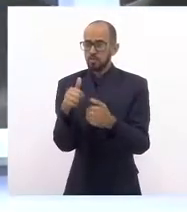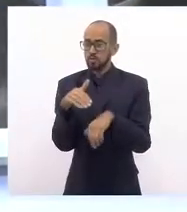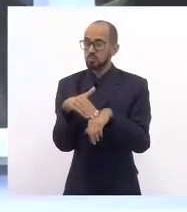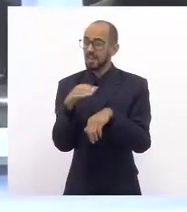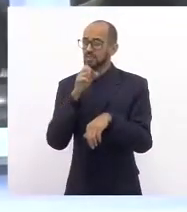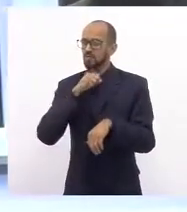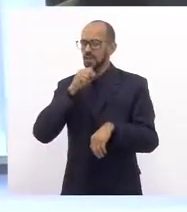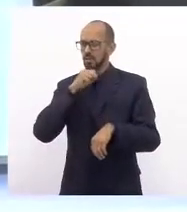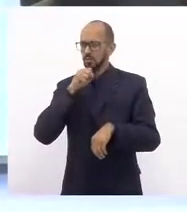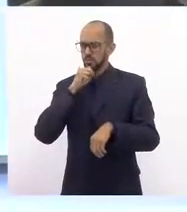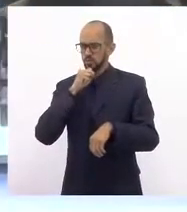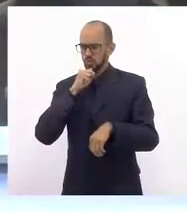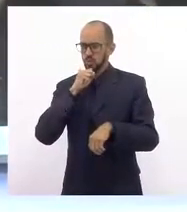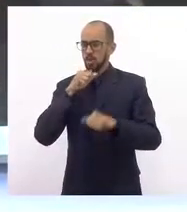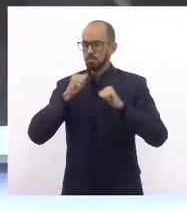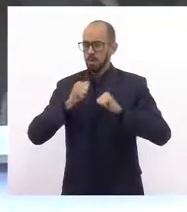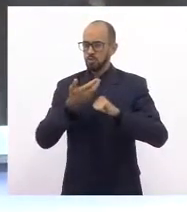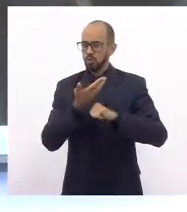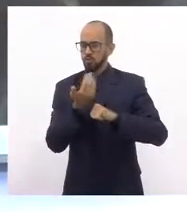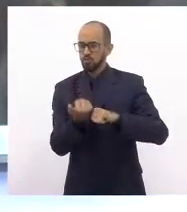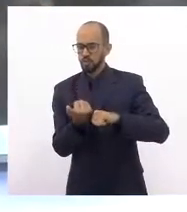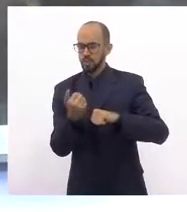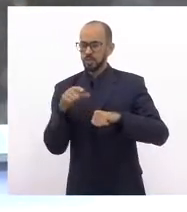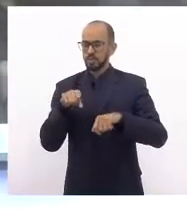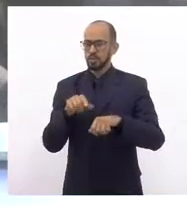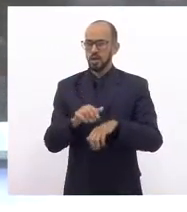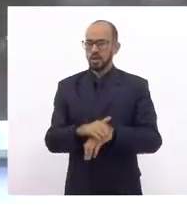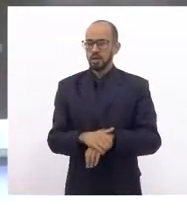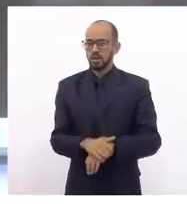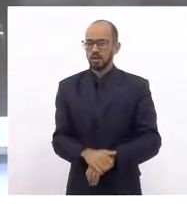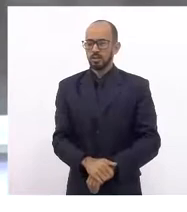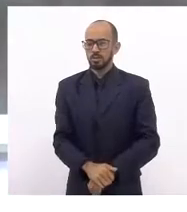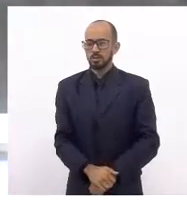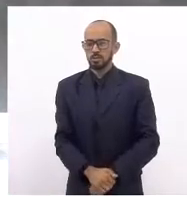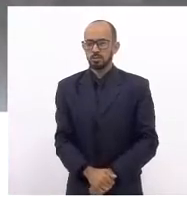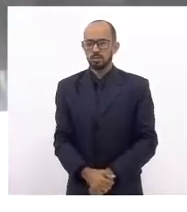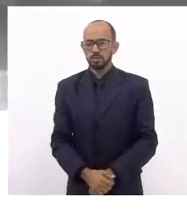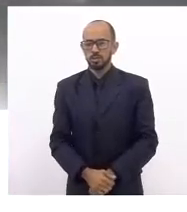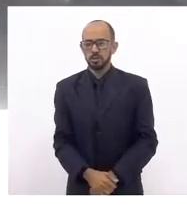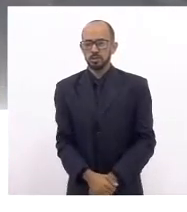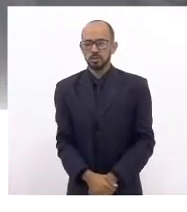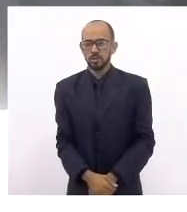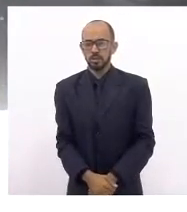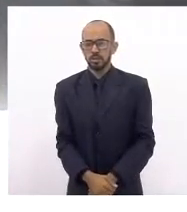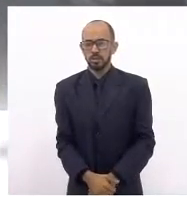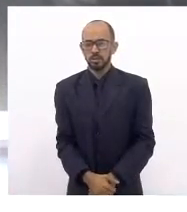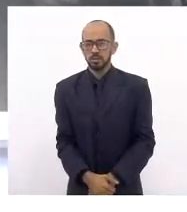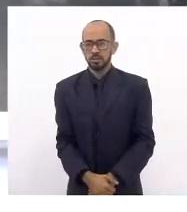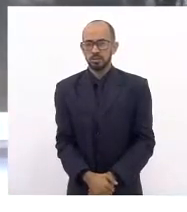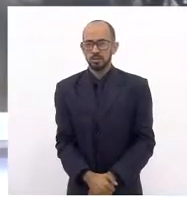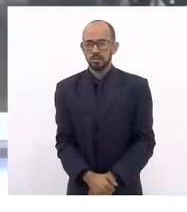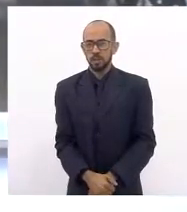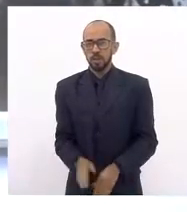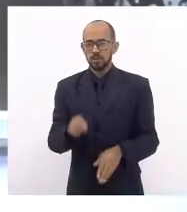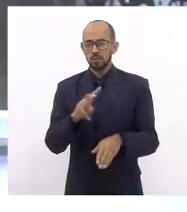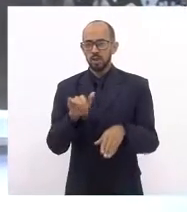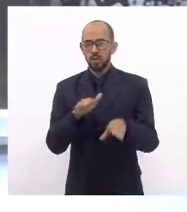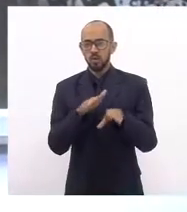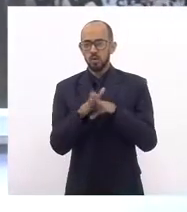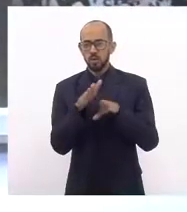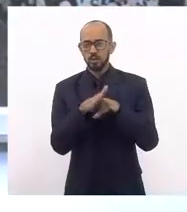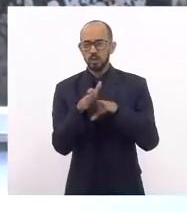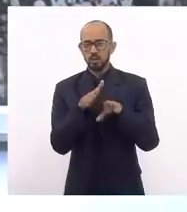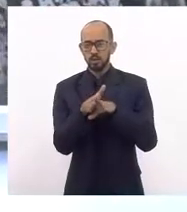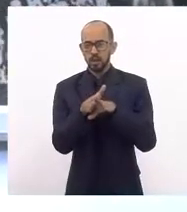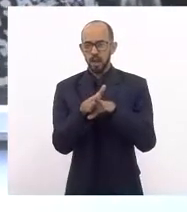velhos possam descer. É, vocês podem continuar no lugar, o pessoal vai subir e orientar vocês para descerem e